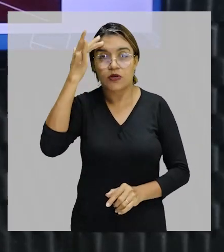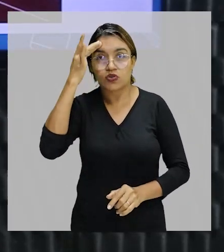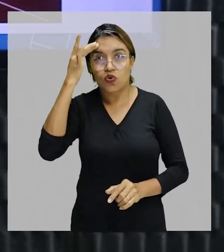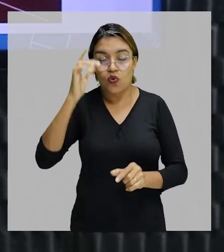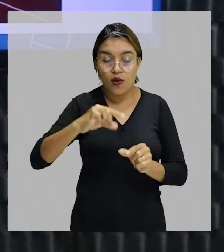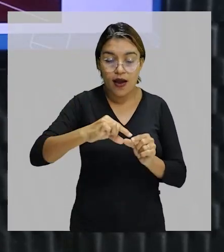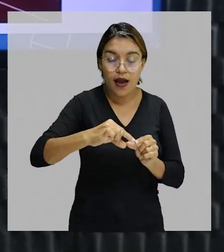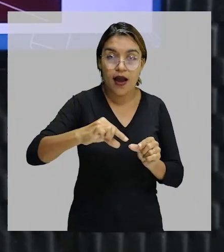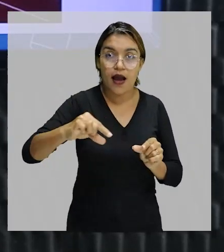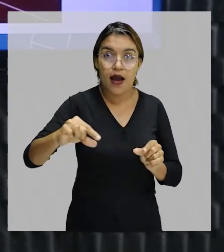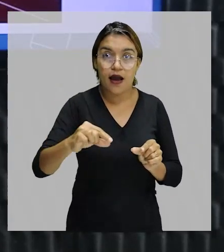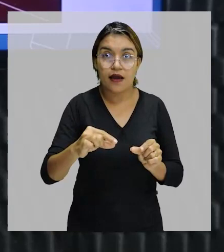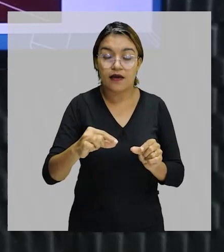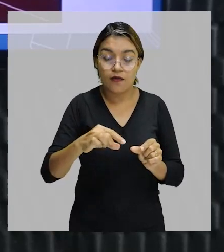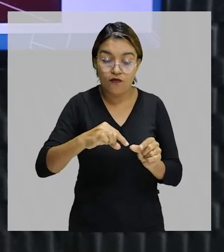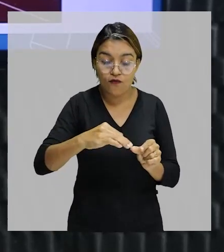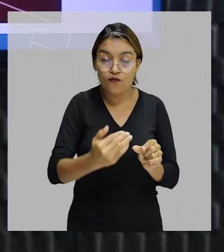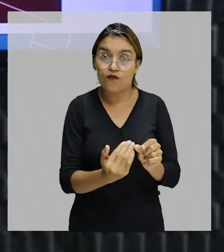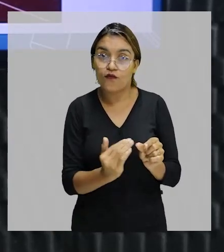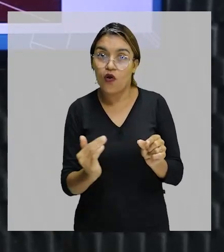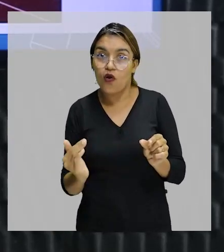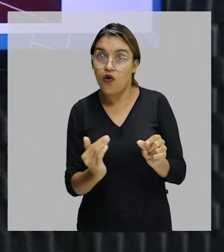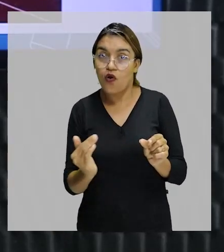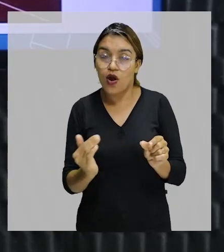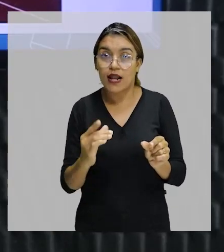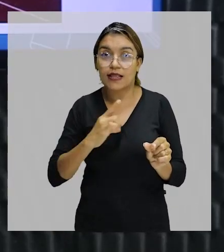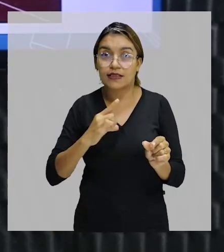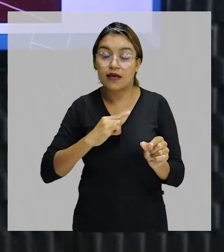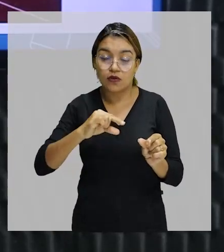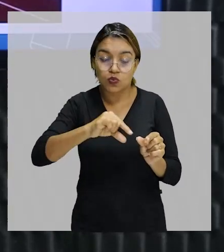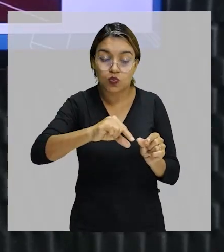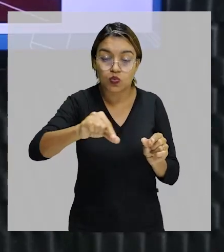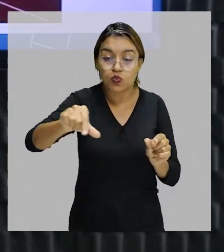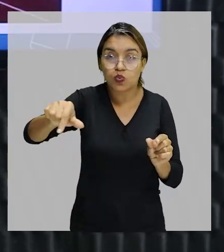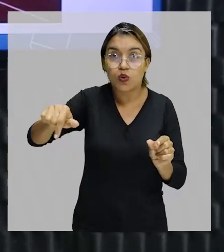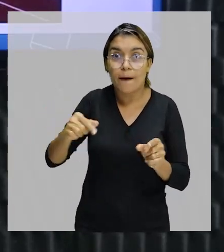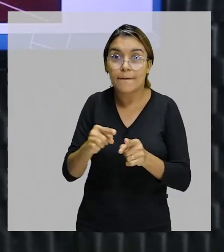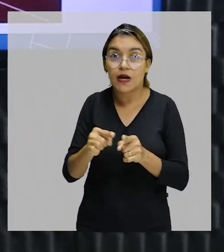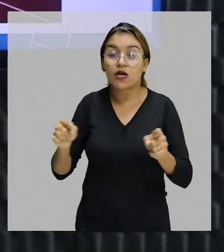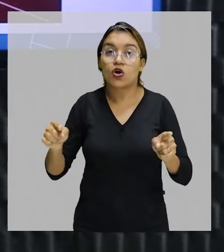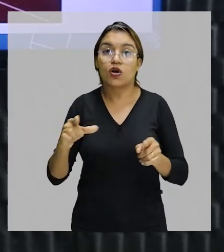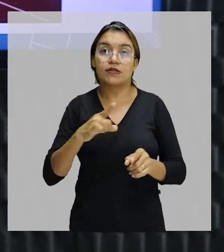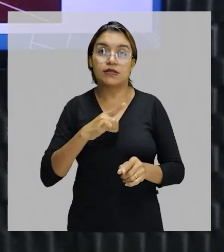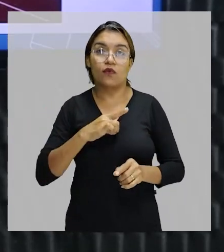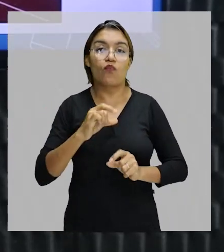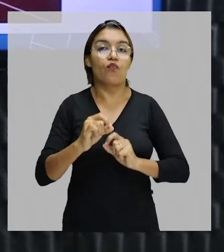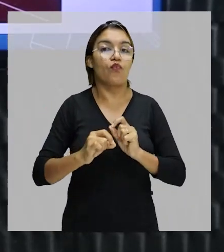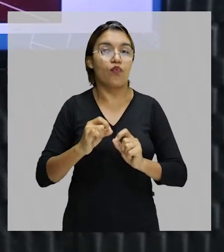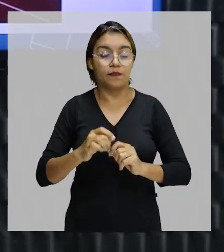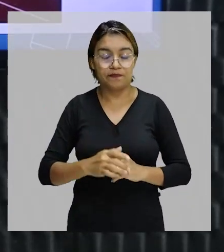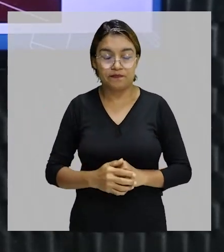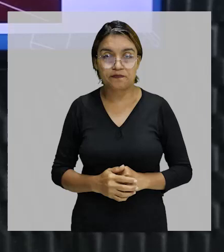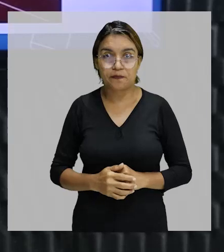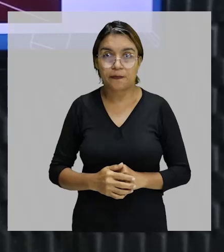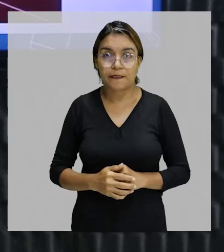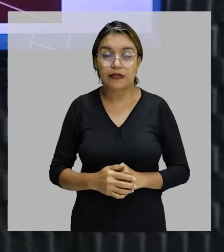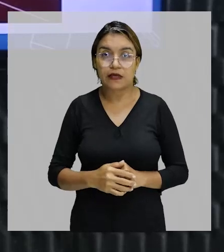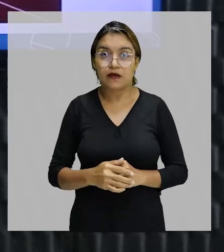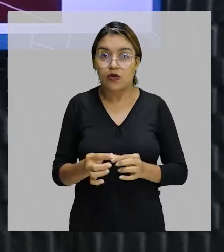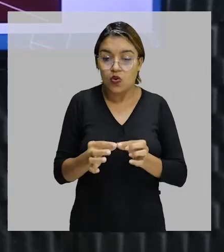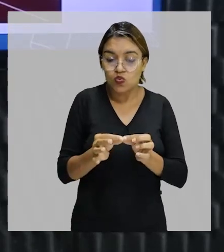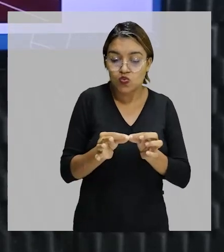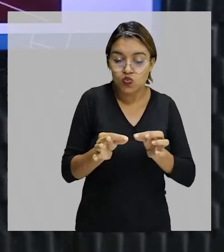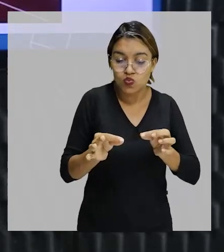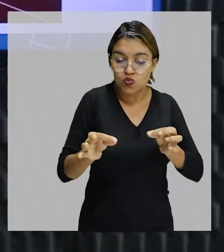raia tem um raio maior, esse semicírculo tem um raio maior, e assim acaba aqui tendo um comprimento